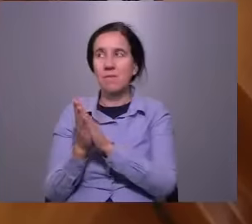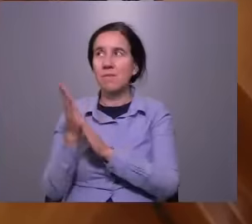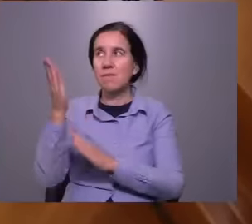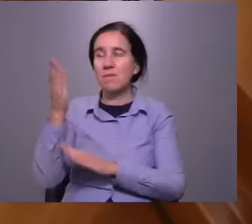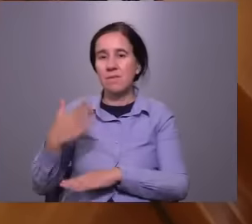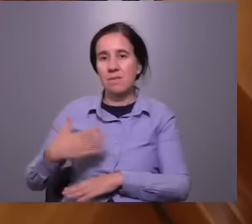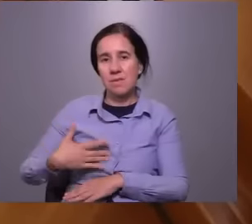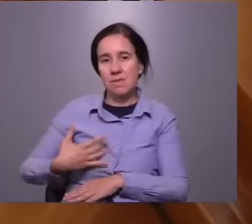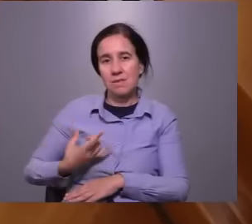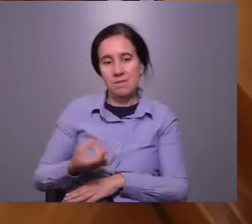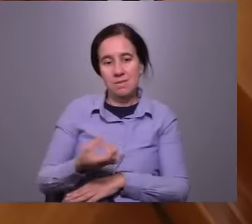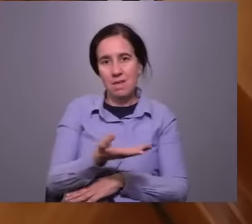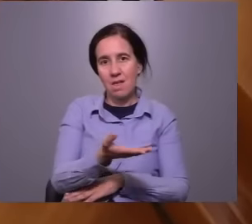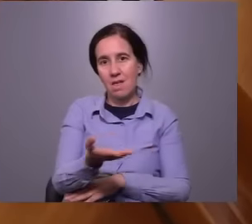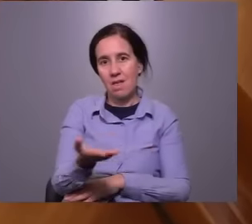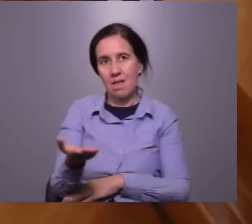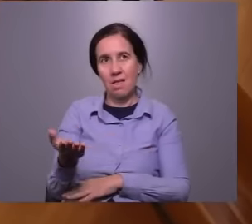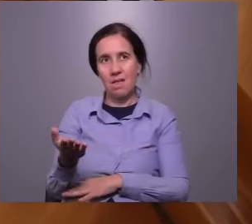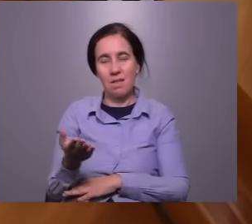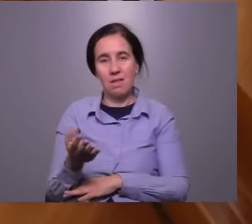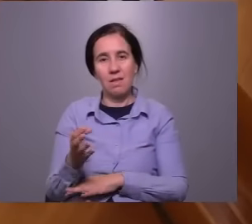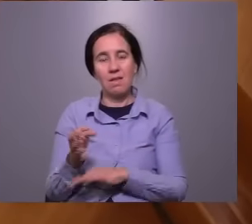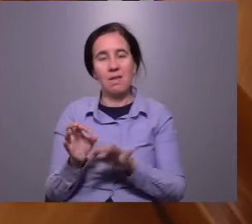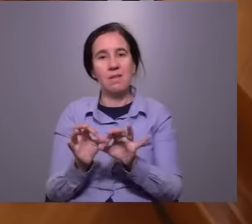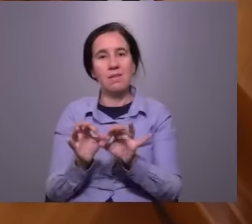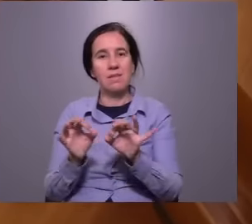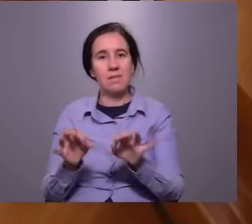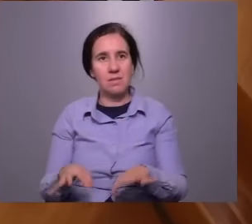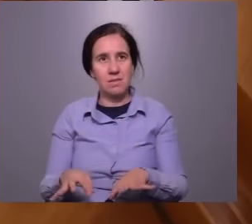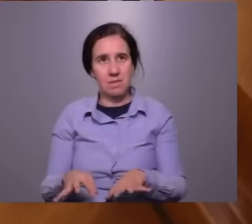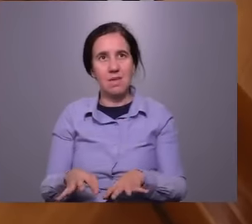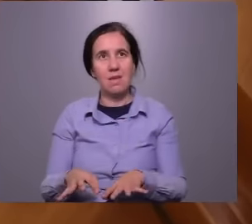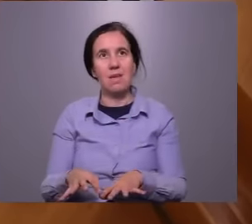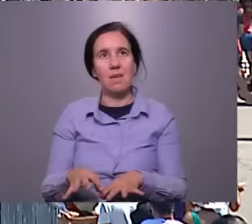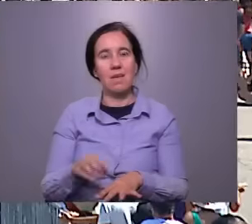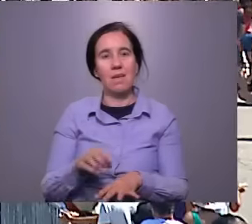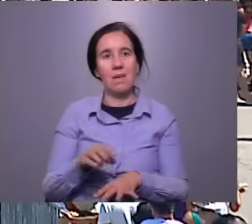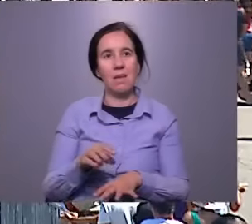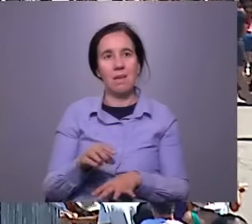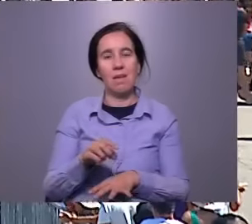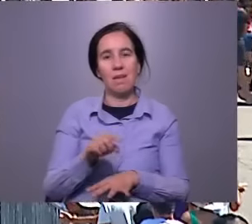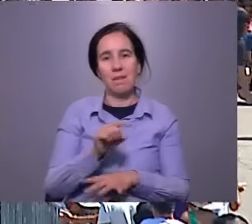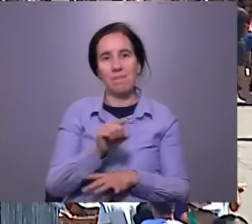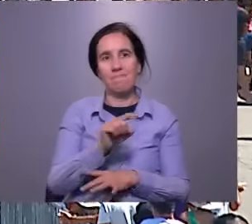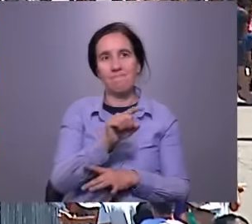O pão nosso de cada dia nos